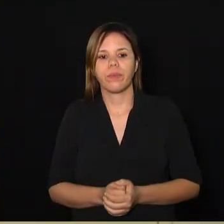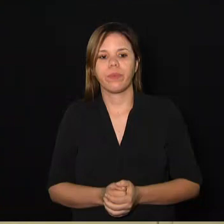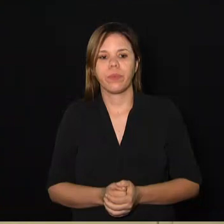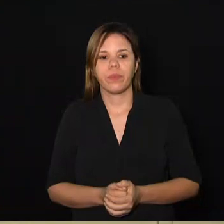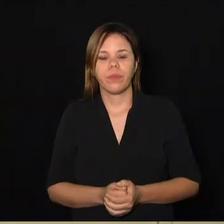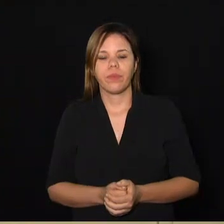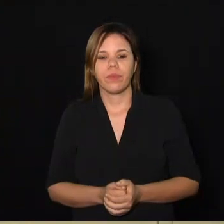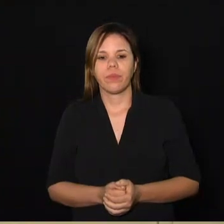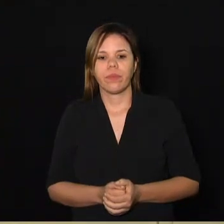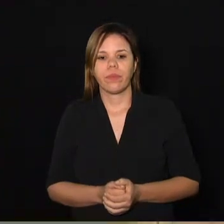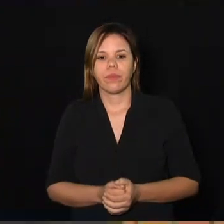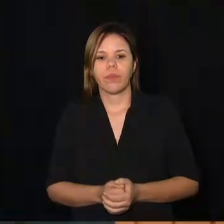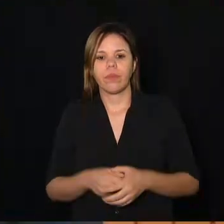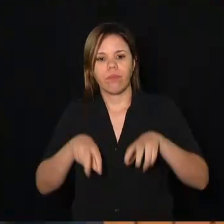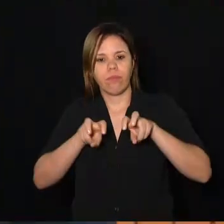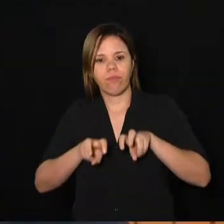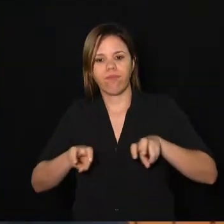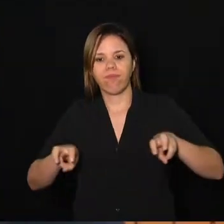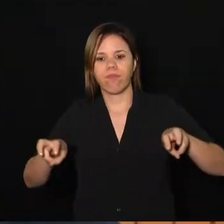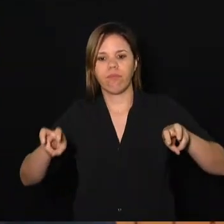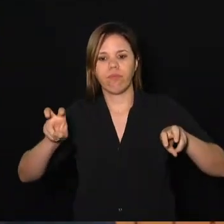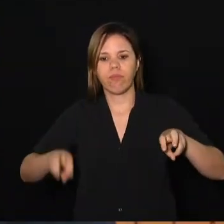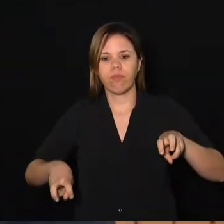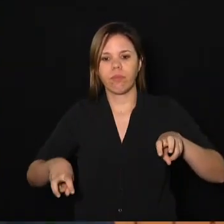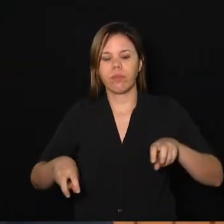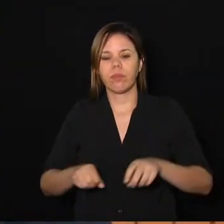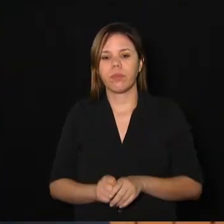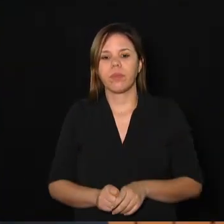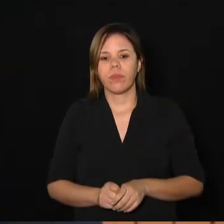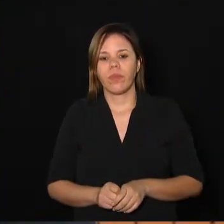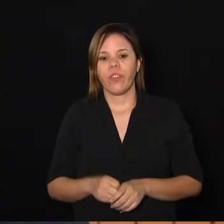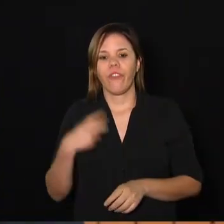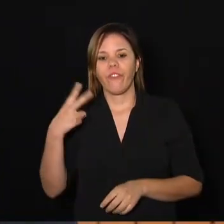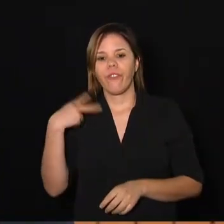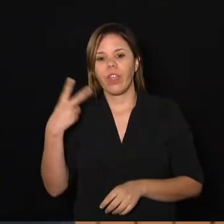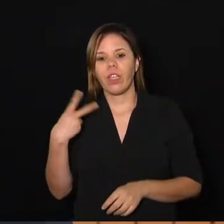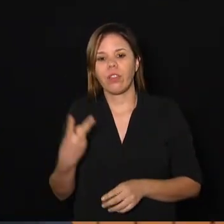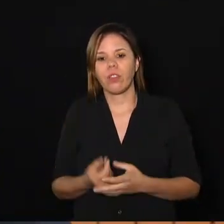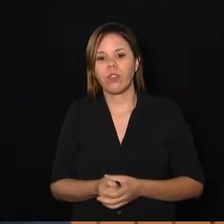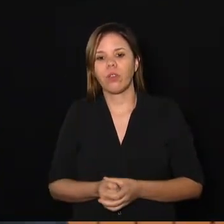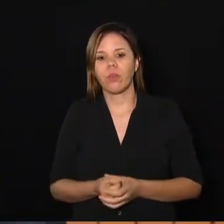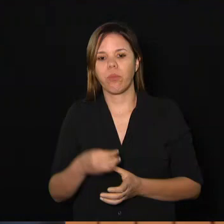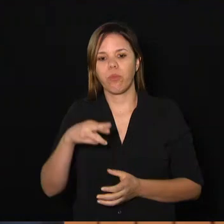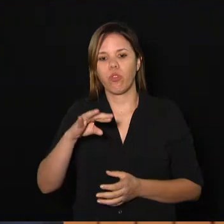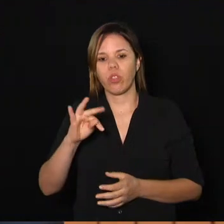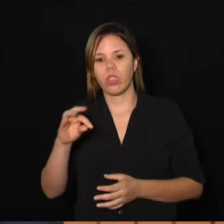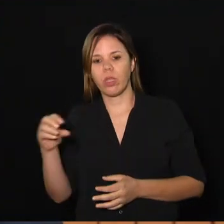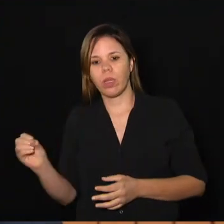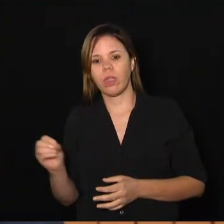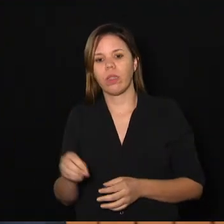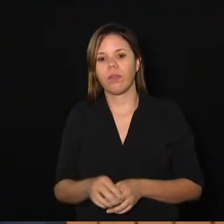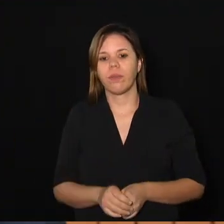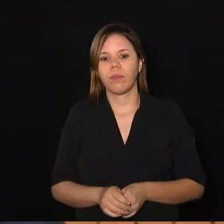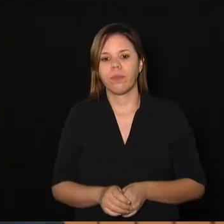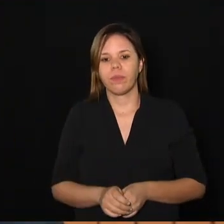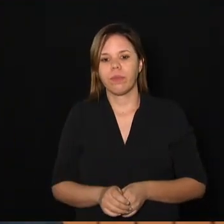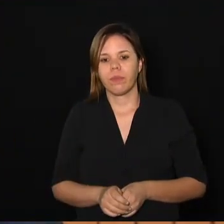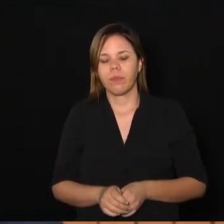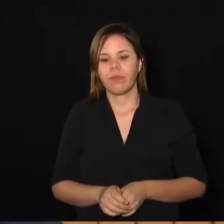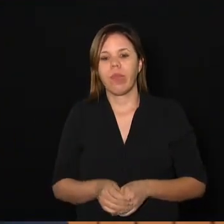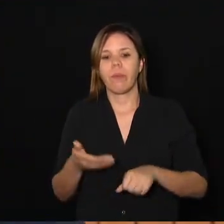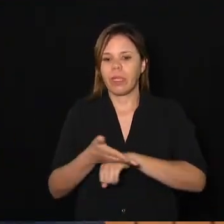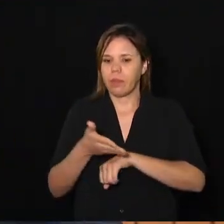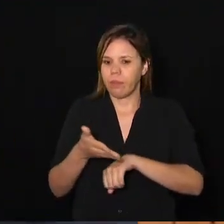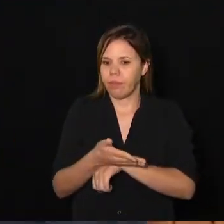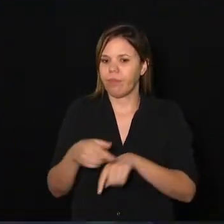para fazer parte da mesa o vereador Permínio Monteiro membro da Comissão de Finanças e Orçamento também vossa excelência participar